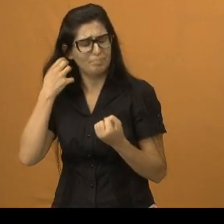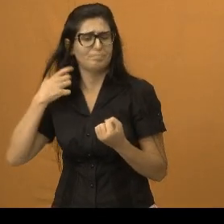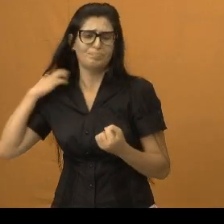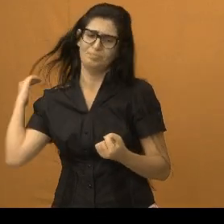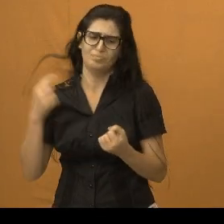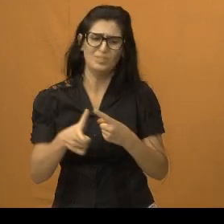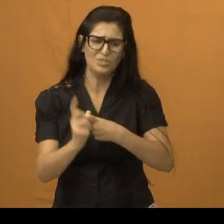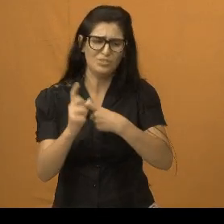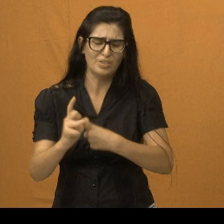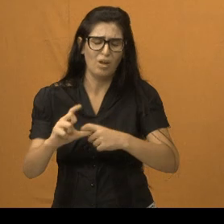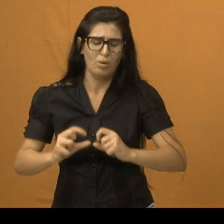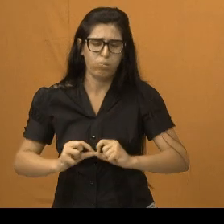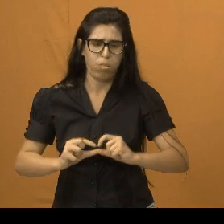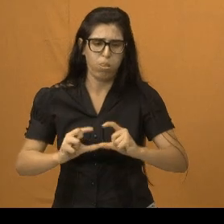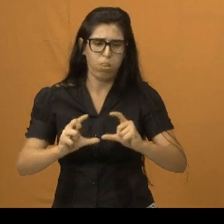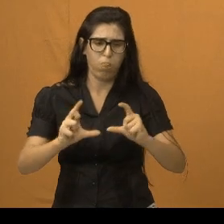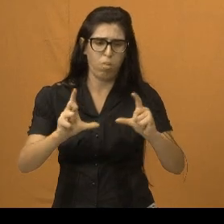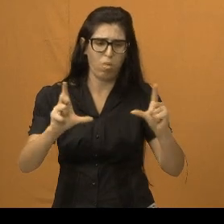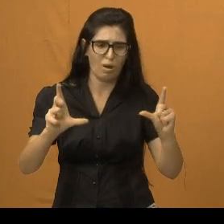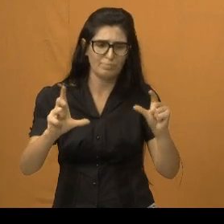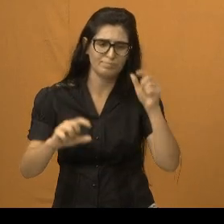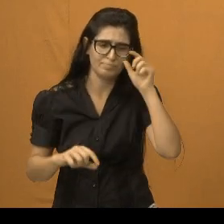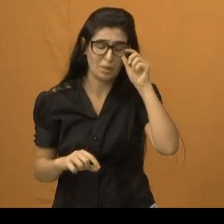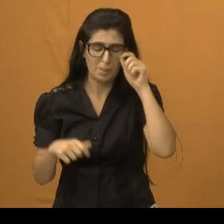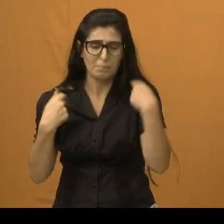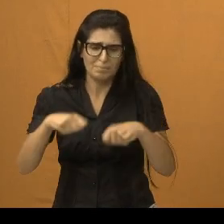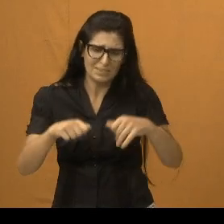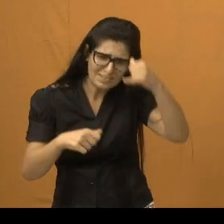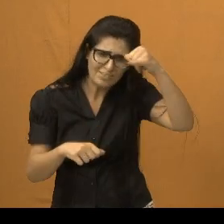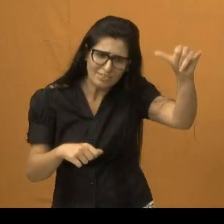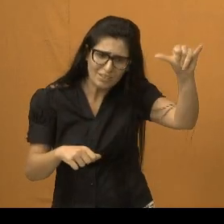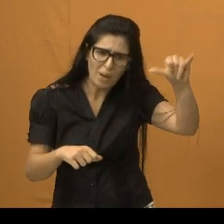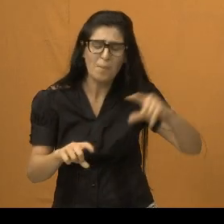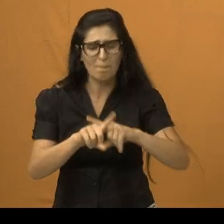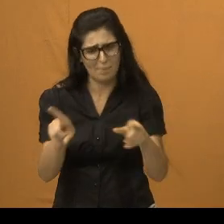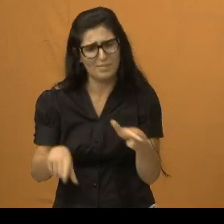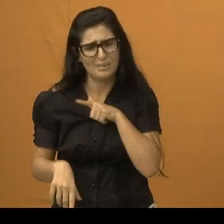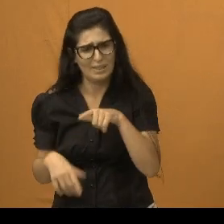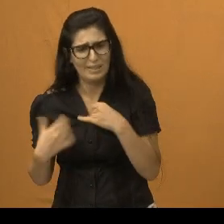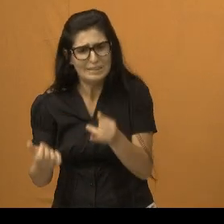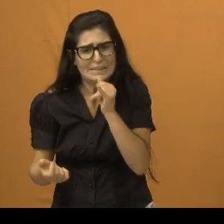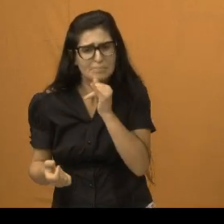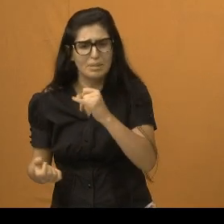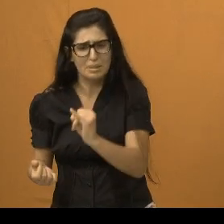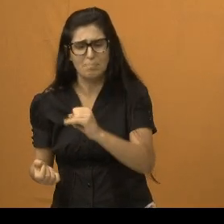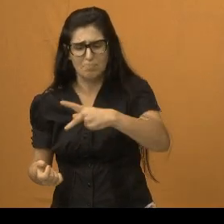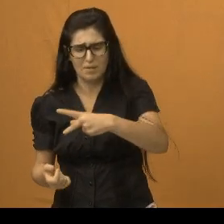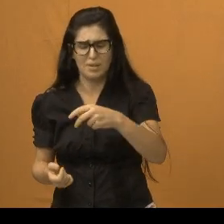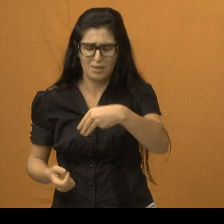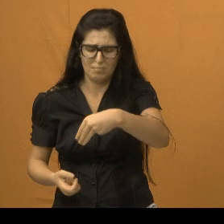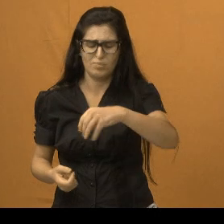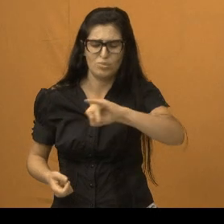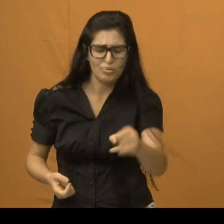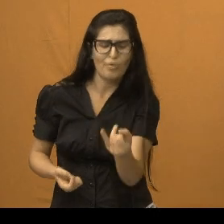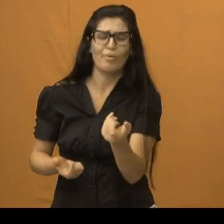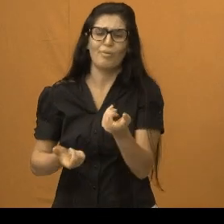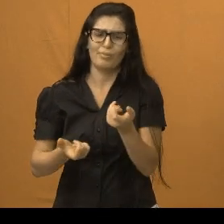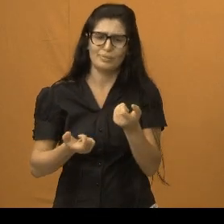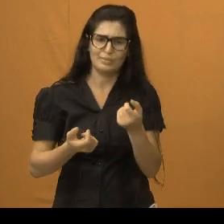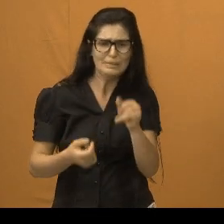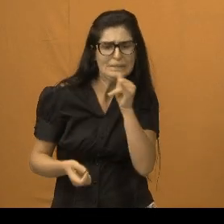da dívida, que seria um exemplo, as dívidas do PMJ, uma delas, né? BNDES também, que são dívidas que o município